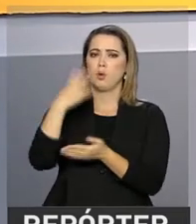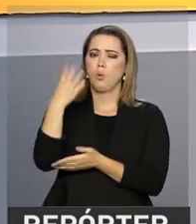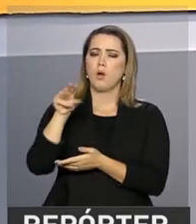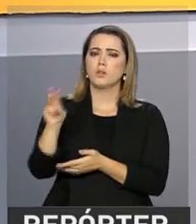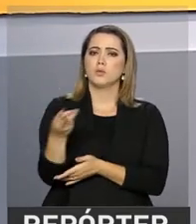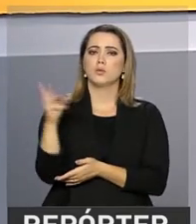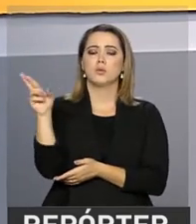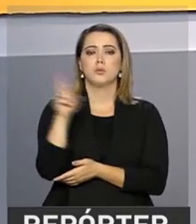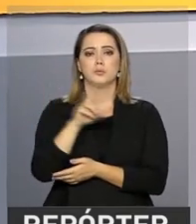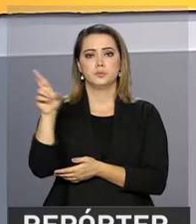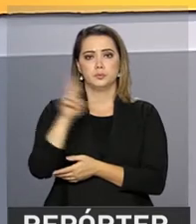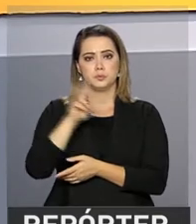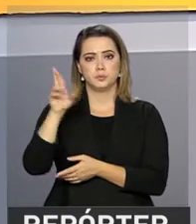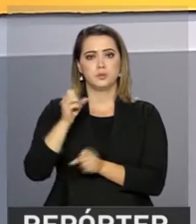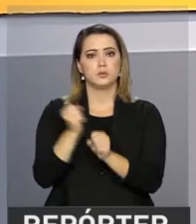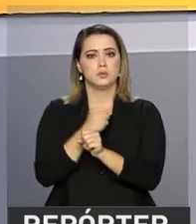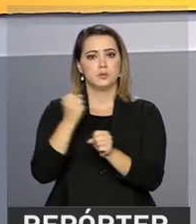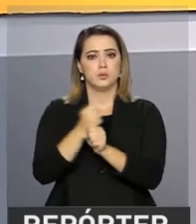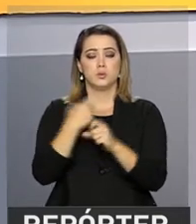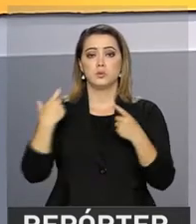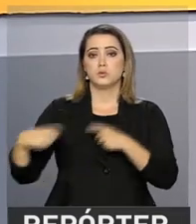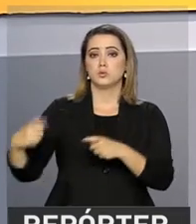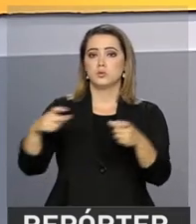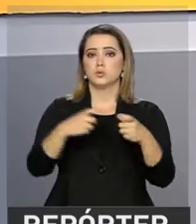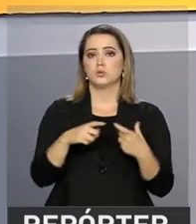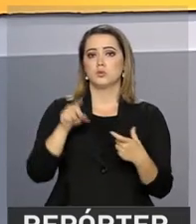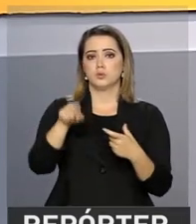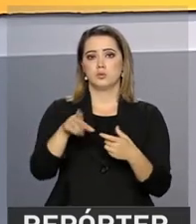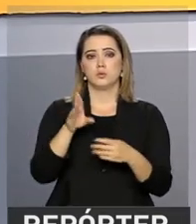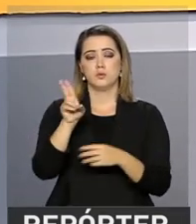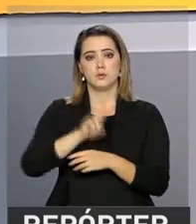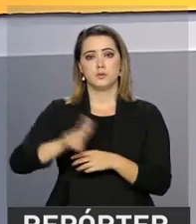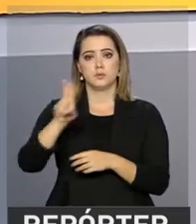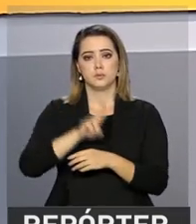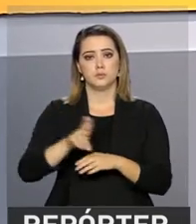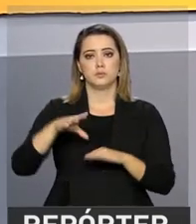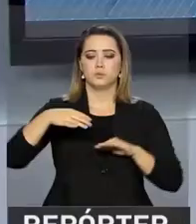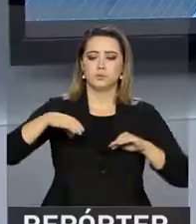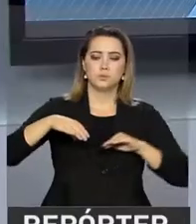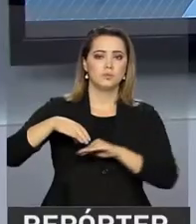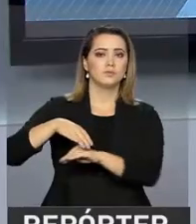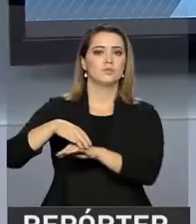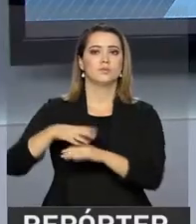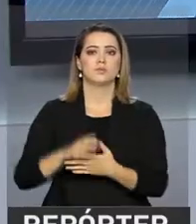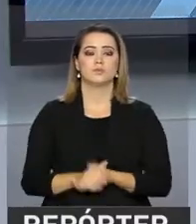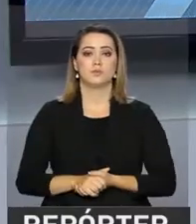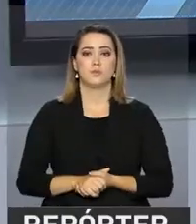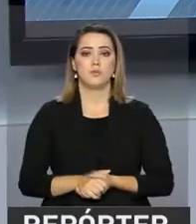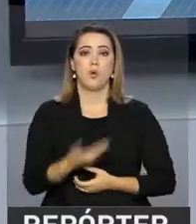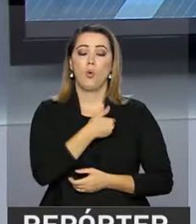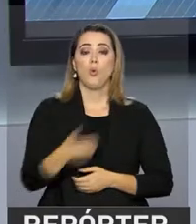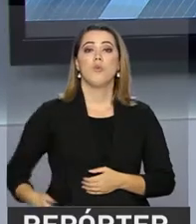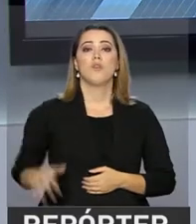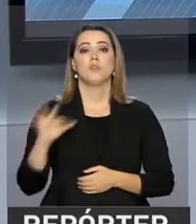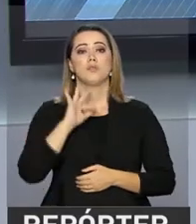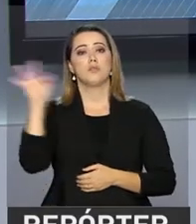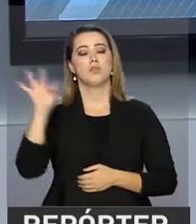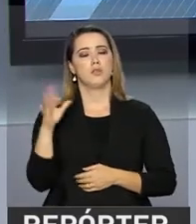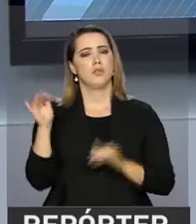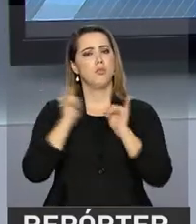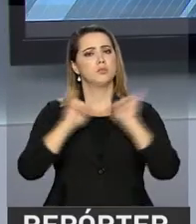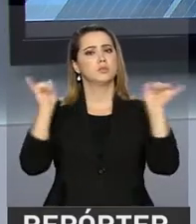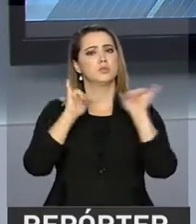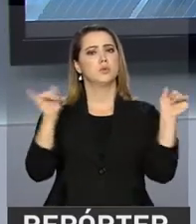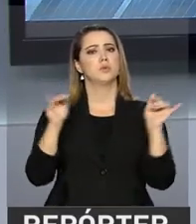e na construção do espaço destinado para a instalação do aparelho o governo federal lançou o programa de